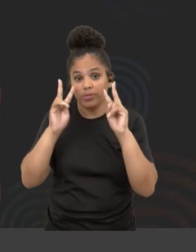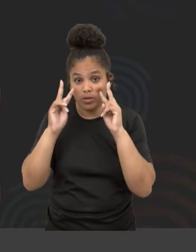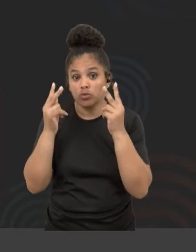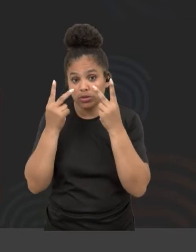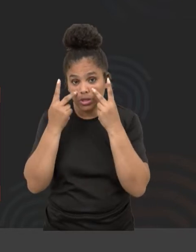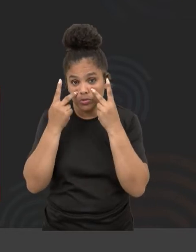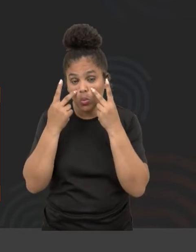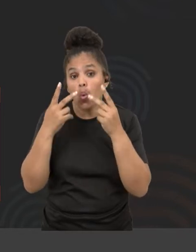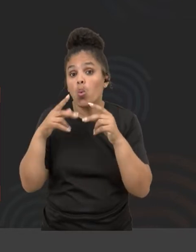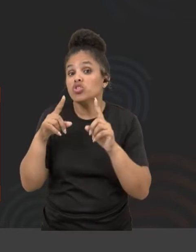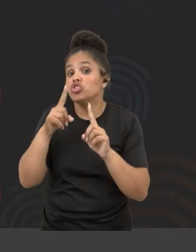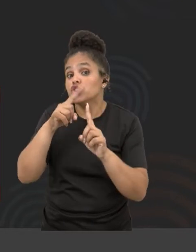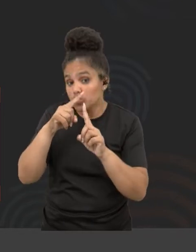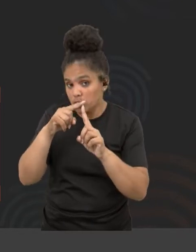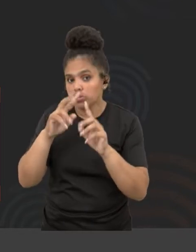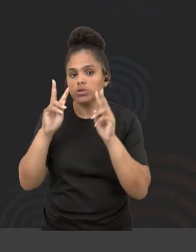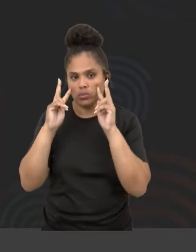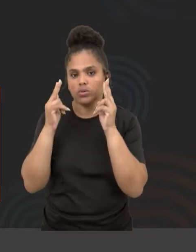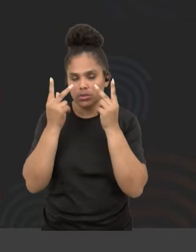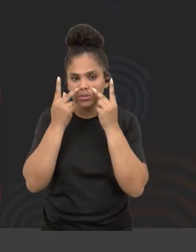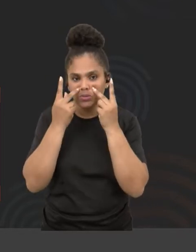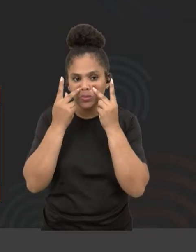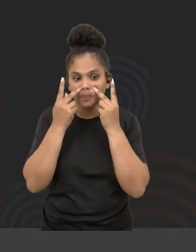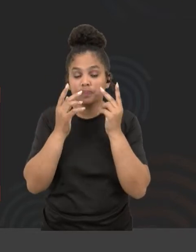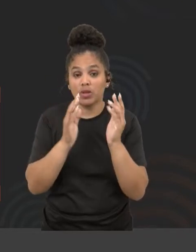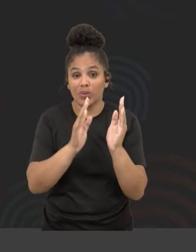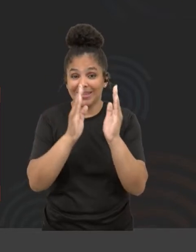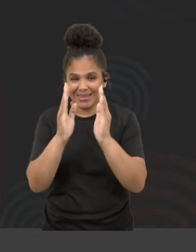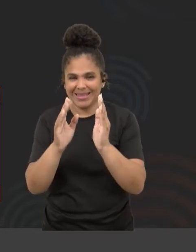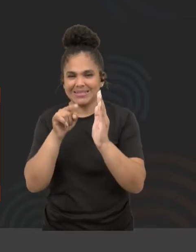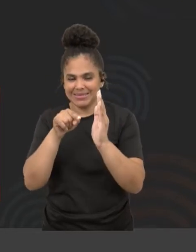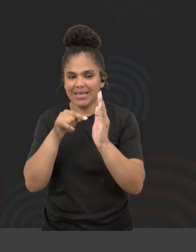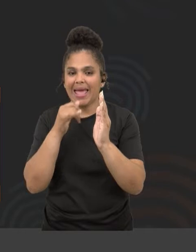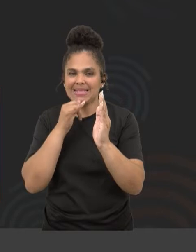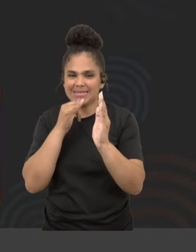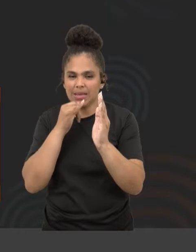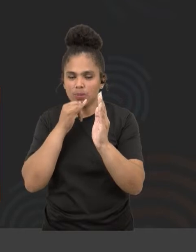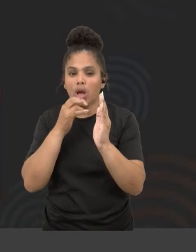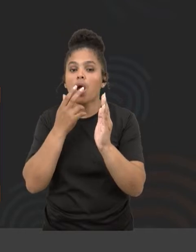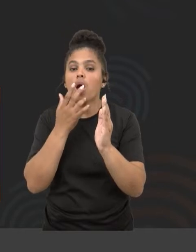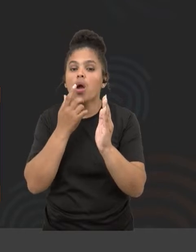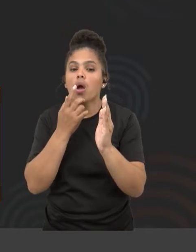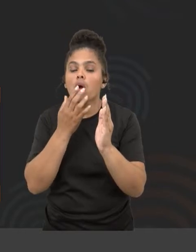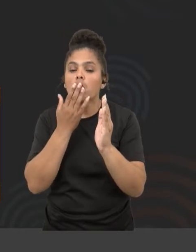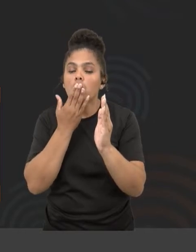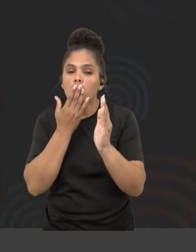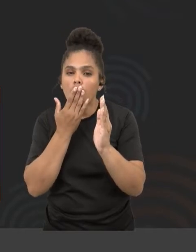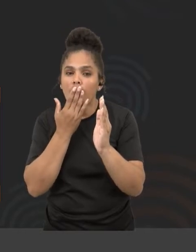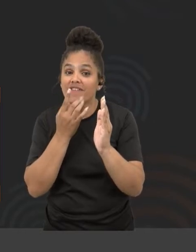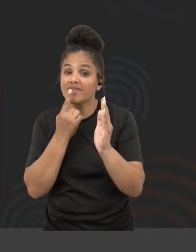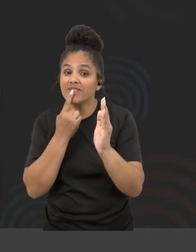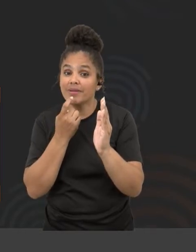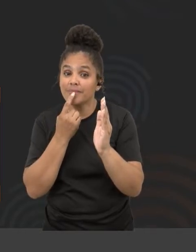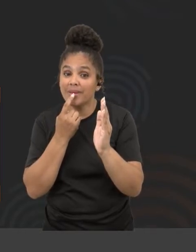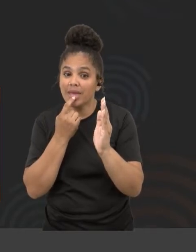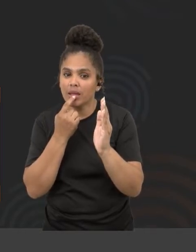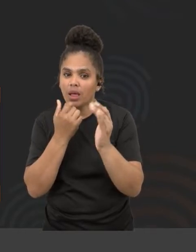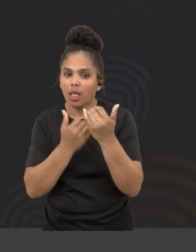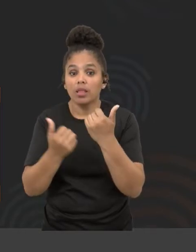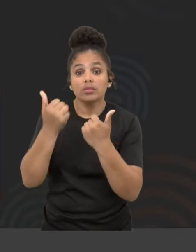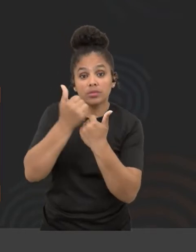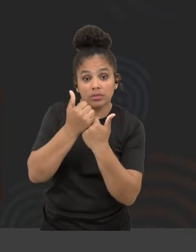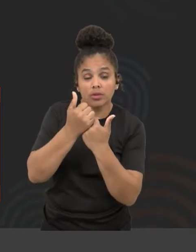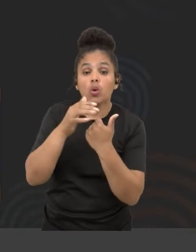daltonismo. Nesse segundo exemplo, a cor vermelha ela é substituída por